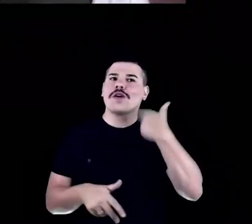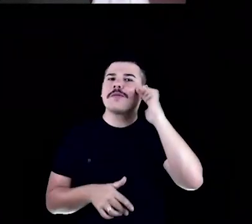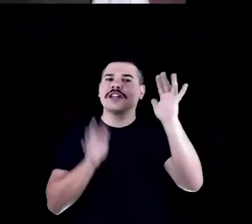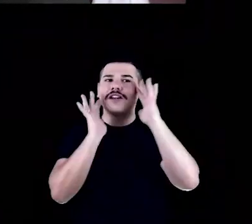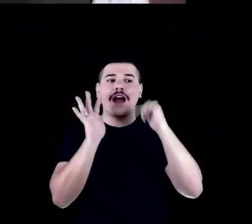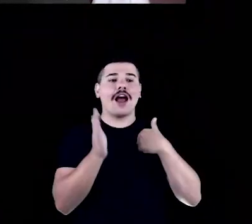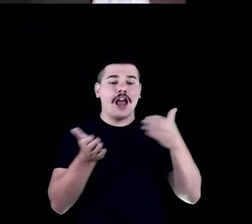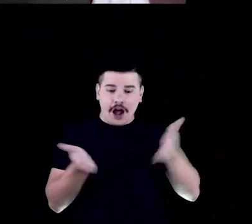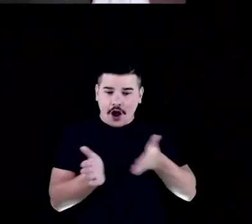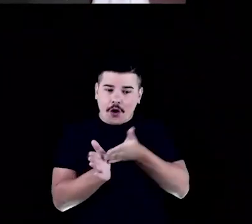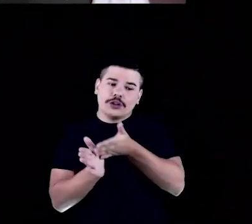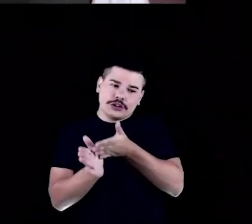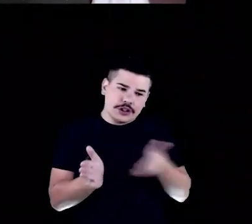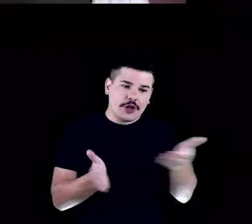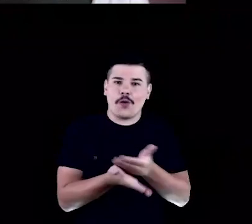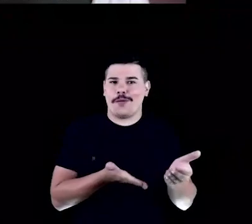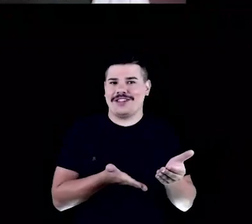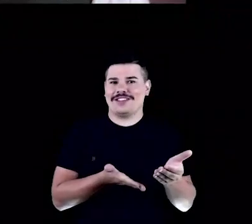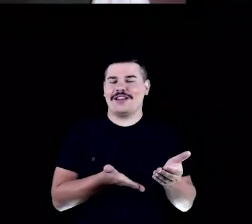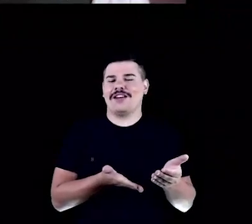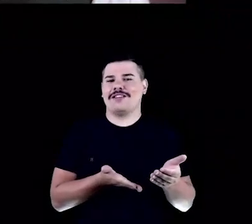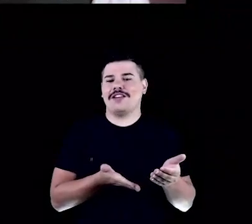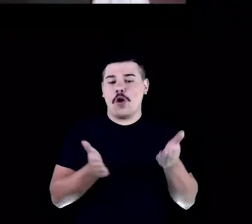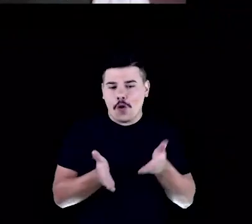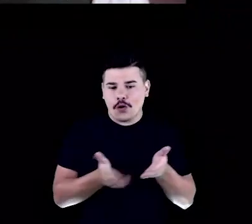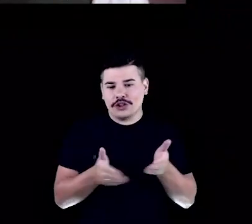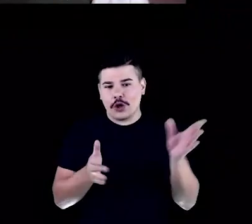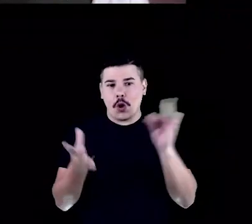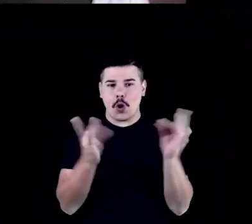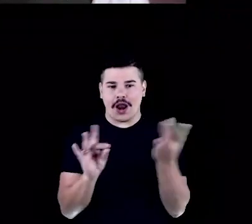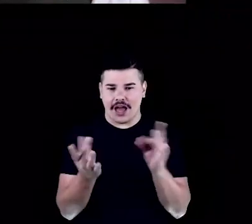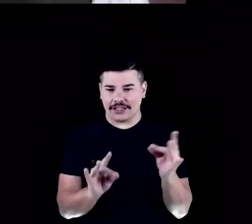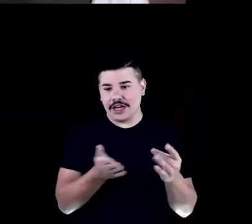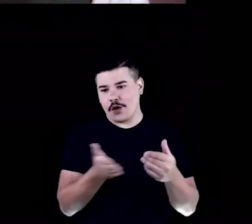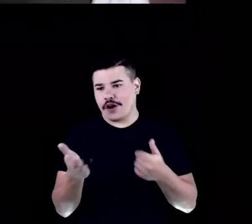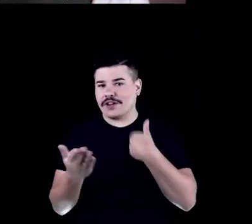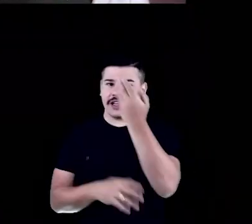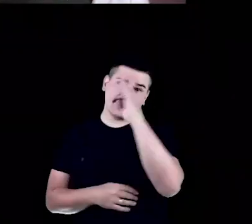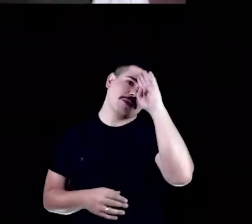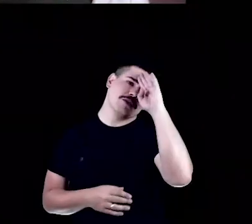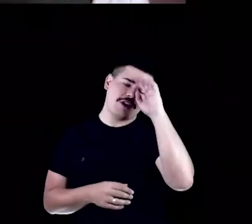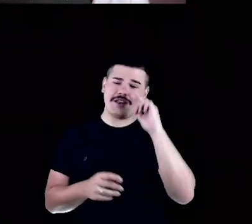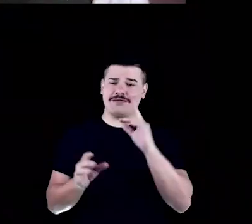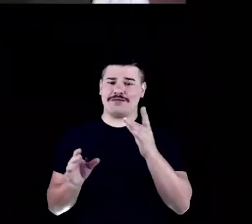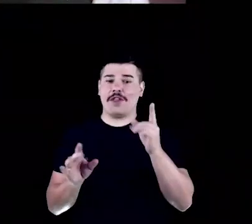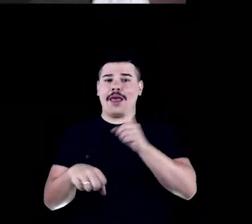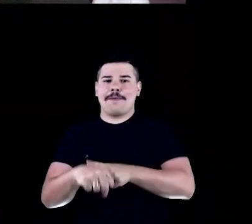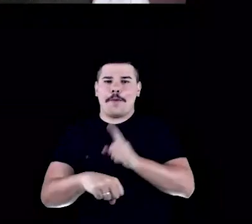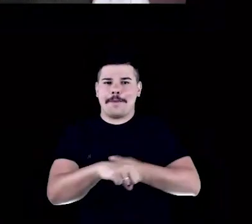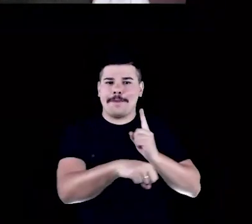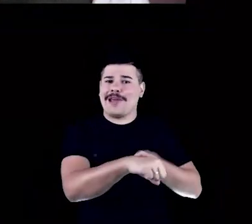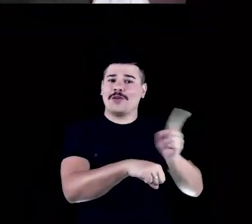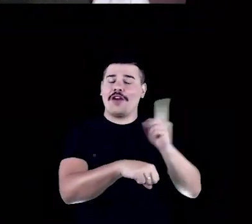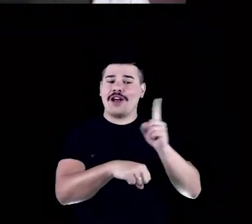momento em que eu falei, ah, eu sou escritor, mas agora eu vou fazer colagem, ou ah, eu faço colagem, mas agora eu vou tentar dramaturgia. Para mim, foram